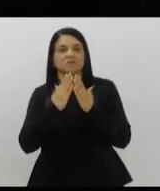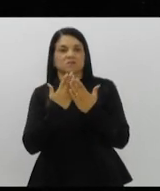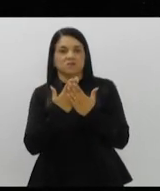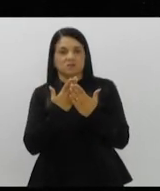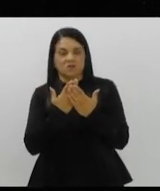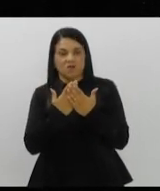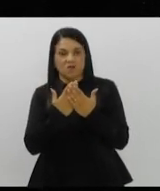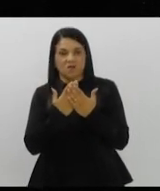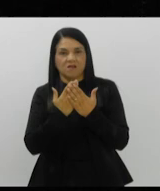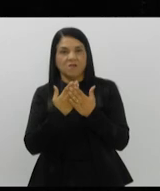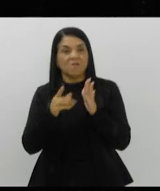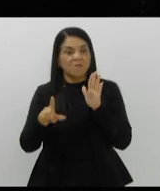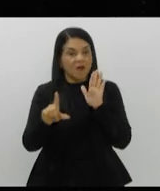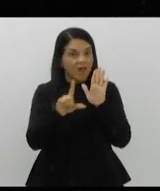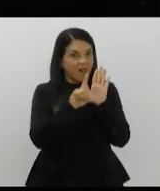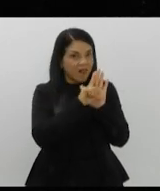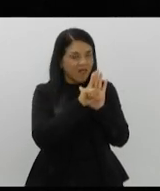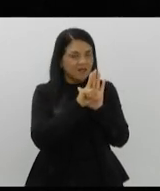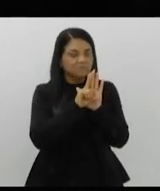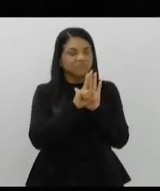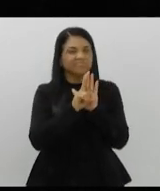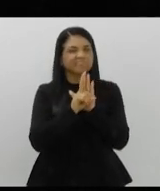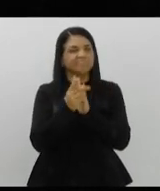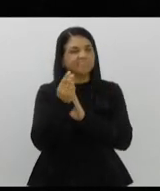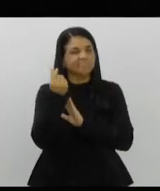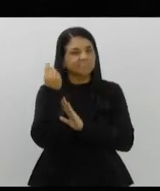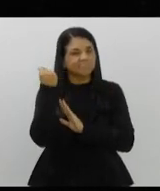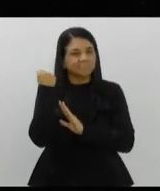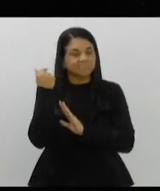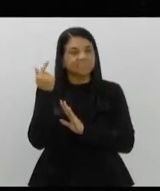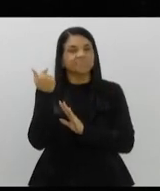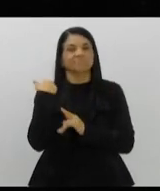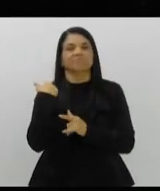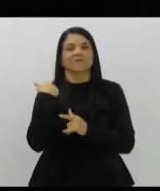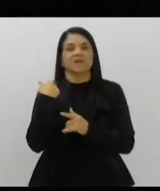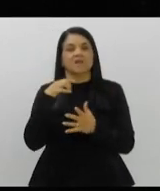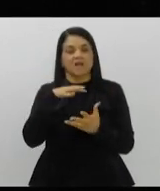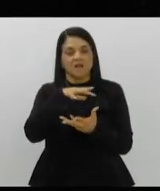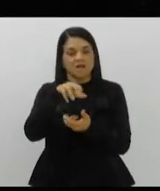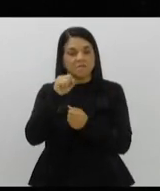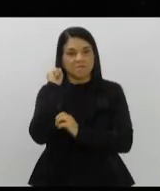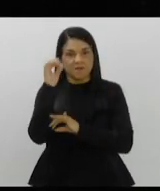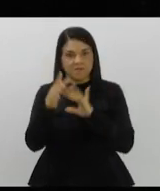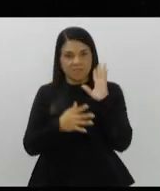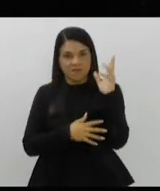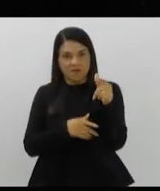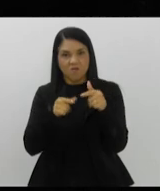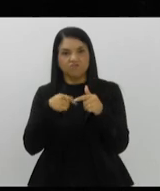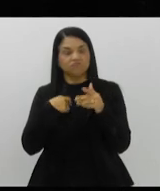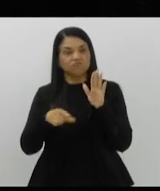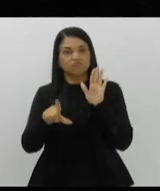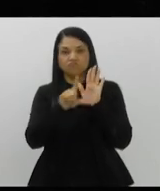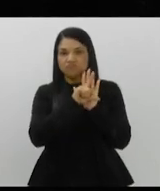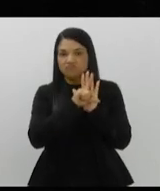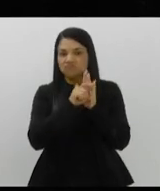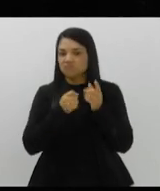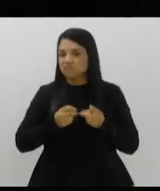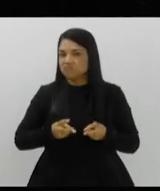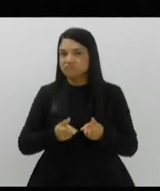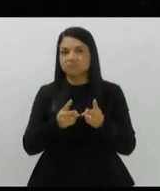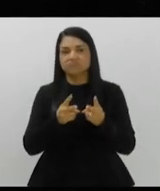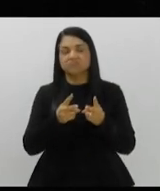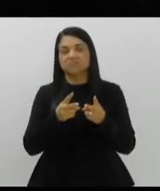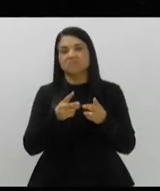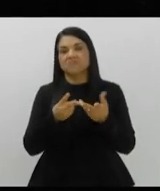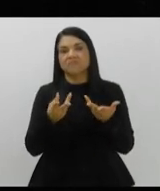de educação ambiental que ficou muito tempo, Jari, sem ser cumprida. Você que é da Comissão de Educação. Foi quando a gente